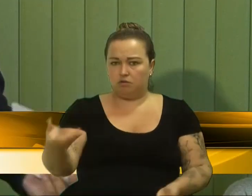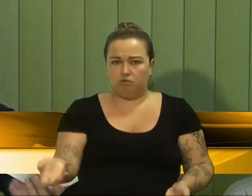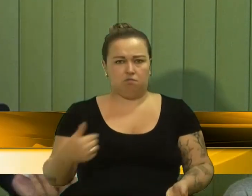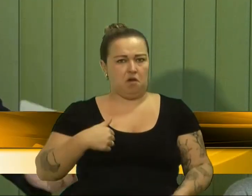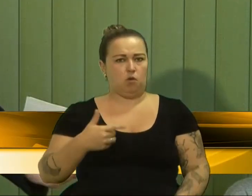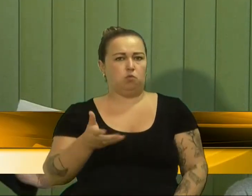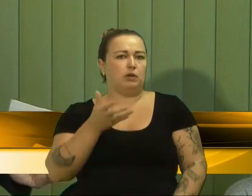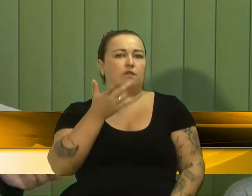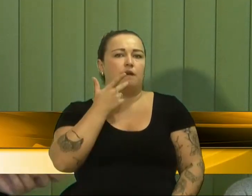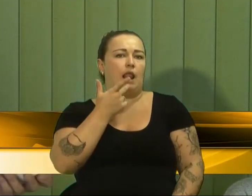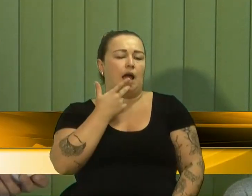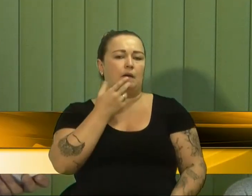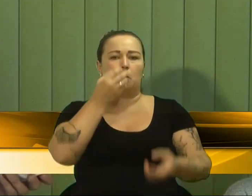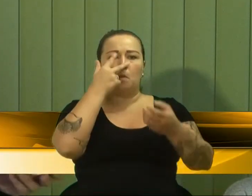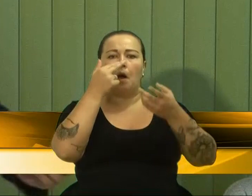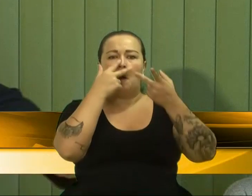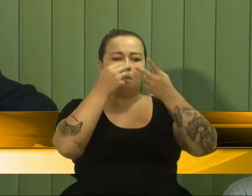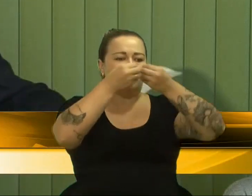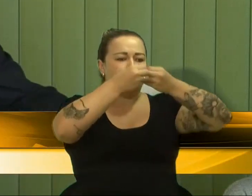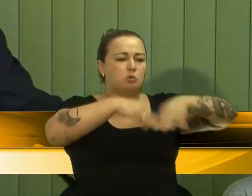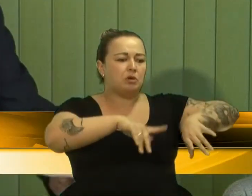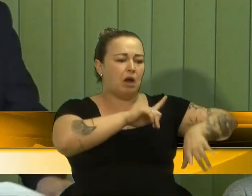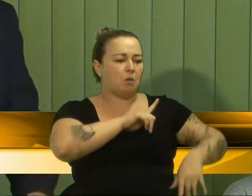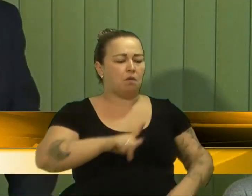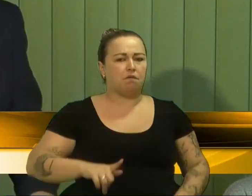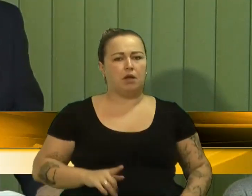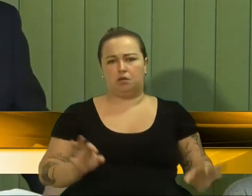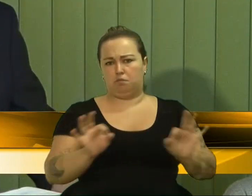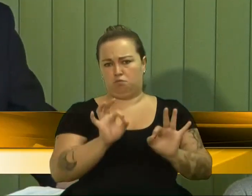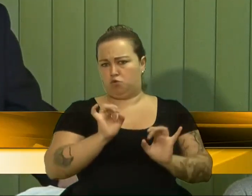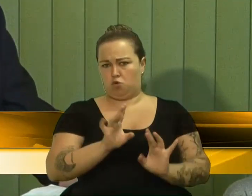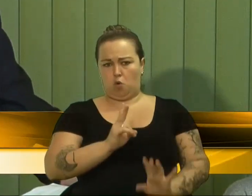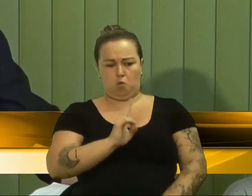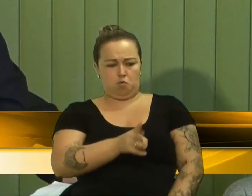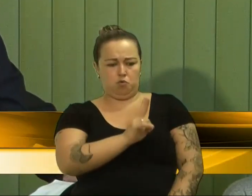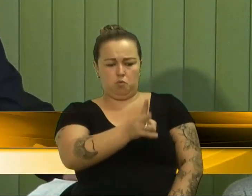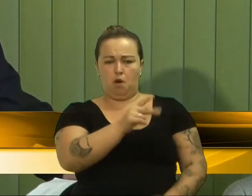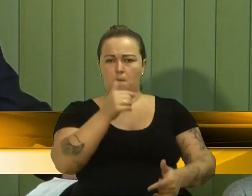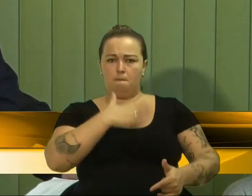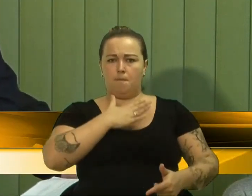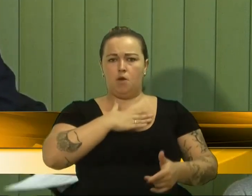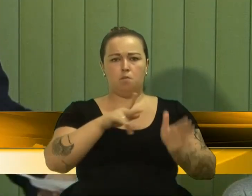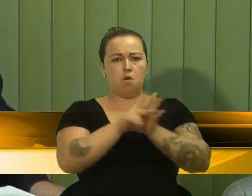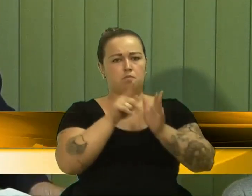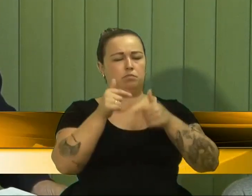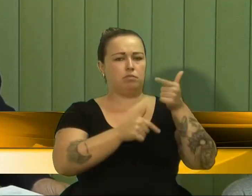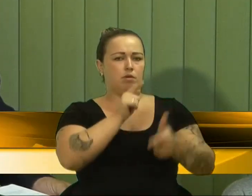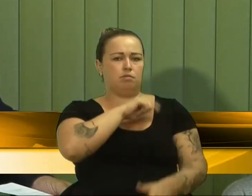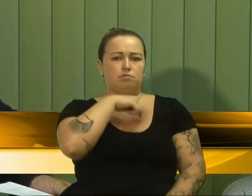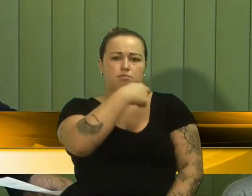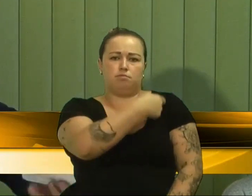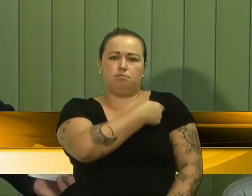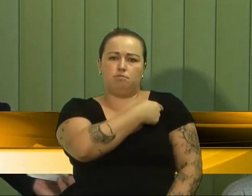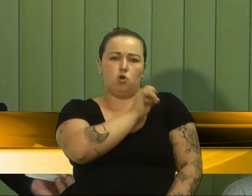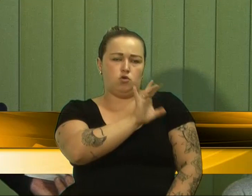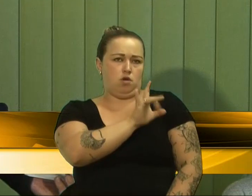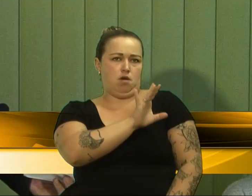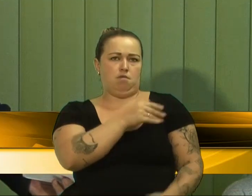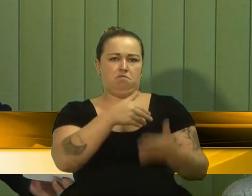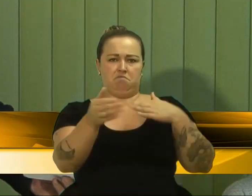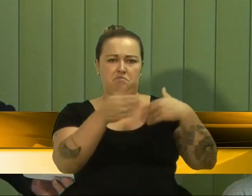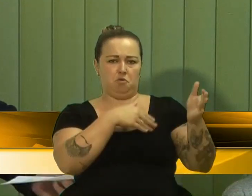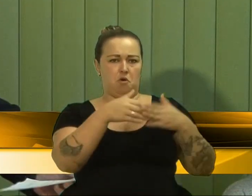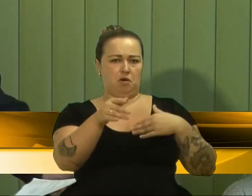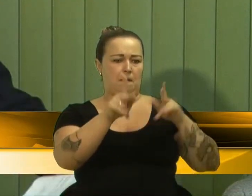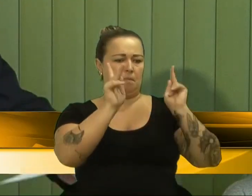querendo prejudicar nenhum governo, eu só quero continuar o meu trabalho de fiscalização e eu vou continuar o meu trabalho de fiscalização, independente de quem esteja